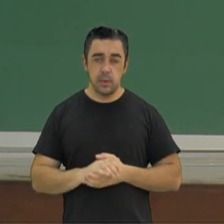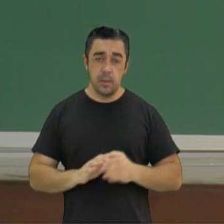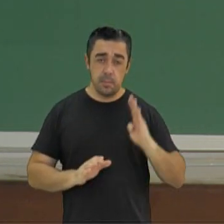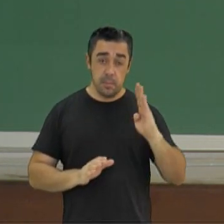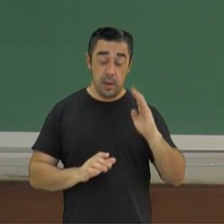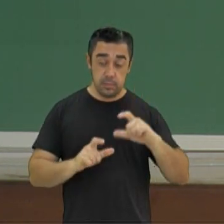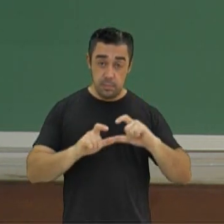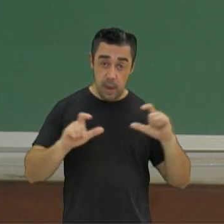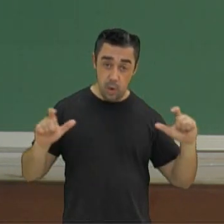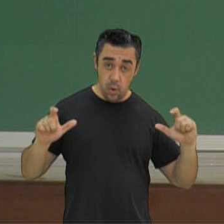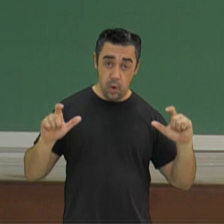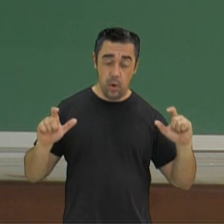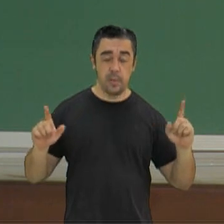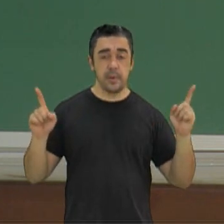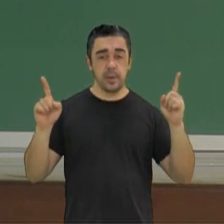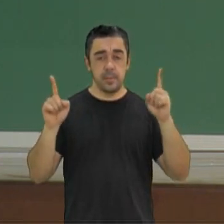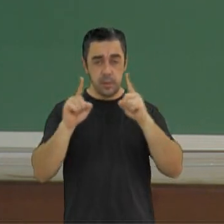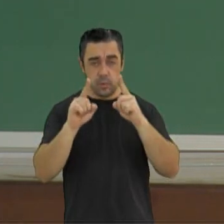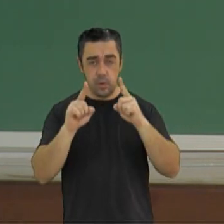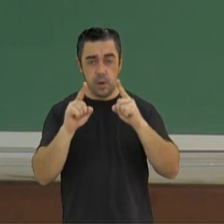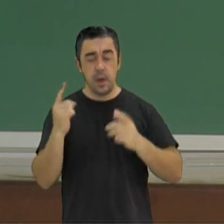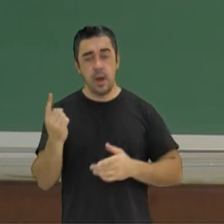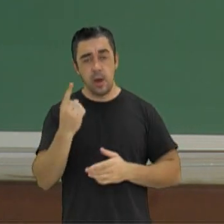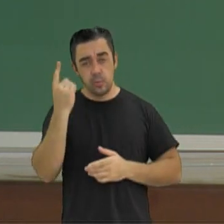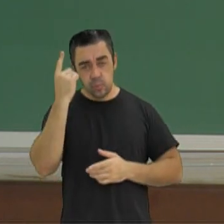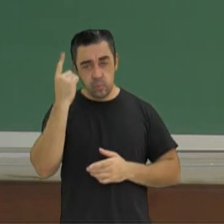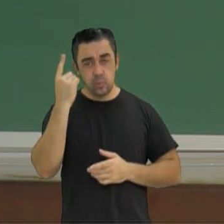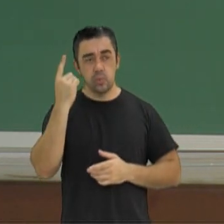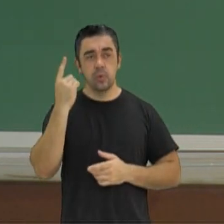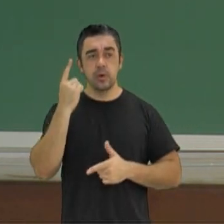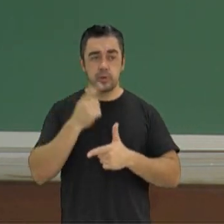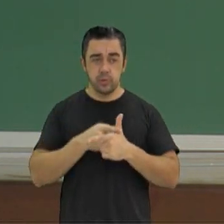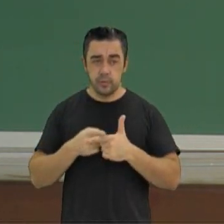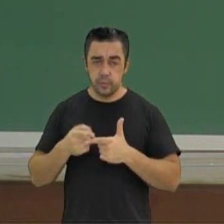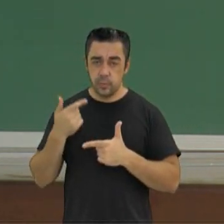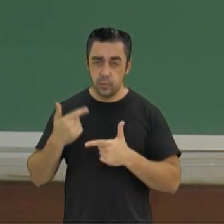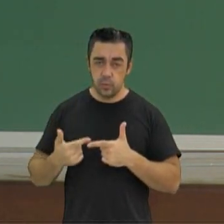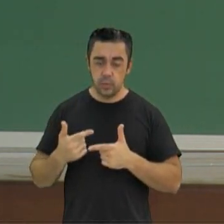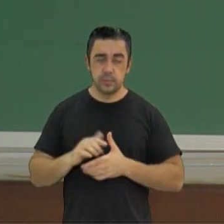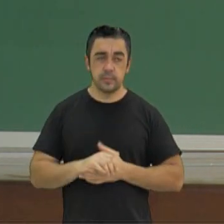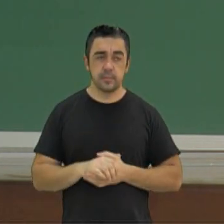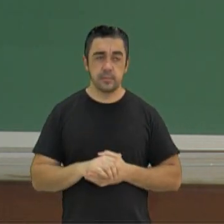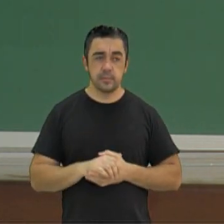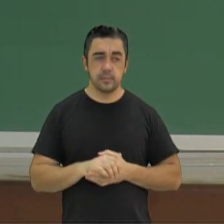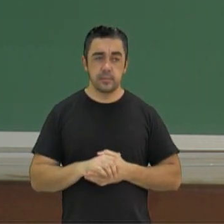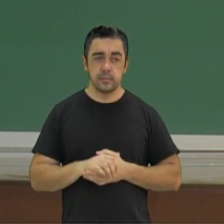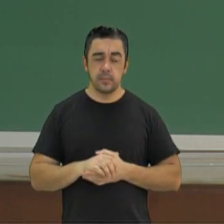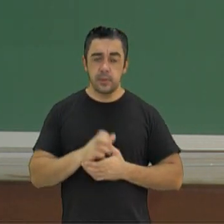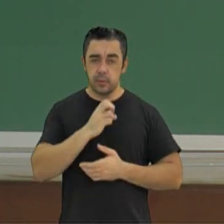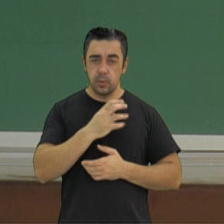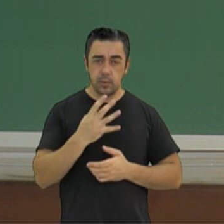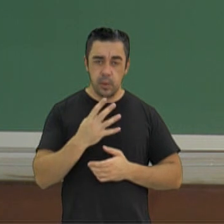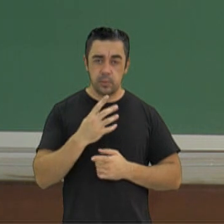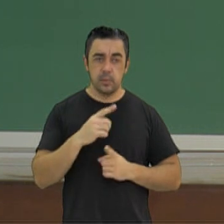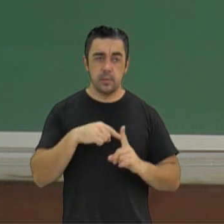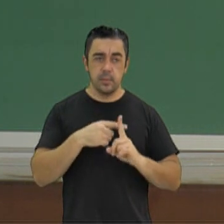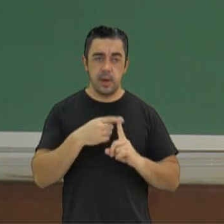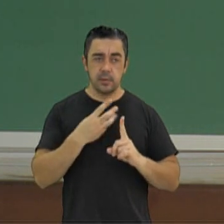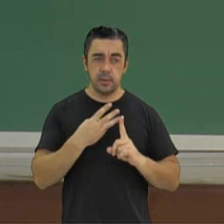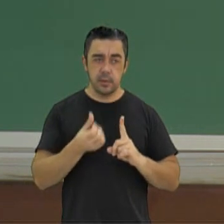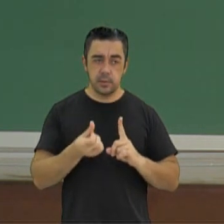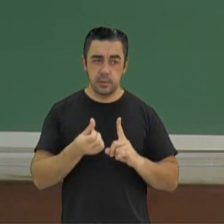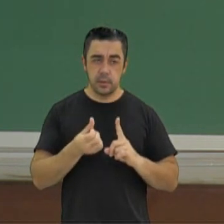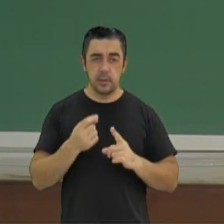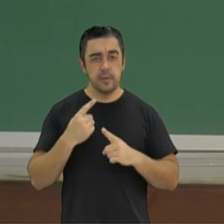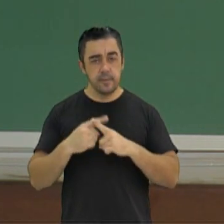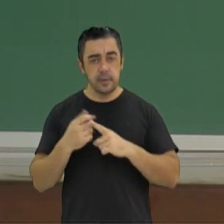maior mais base menor vezes altura dividido por 2. Isso é a fórmula da área do trapézio. Base maior 54, base menor